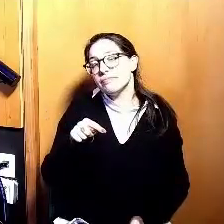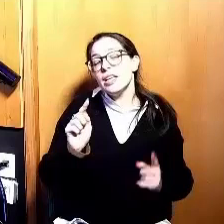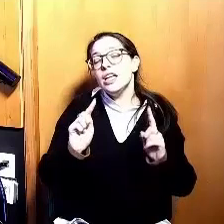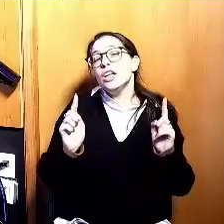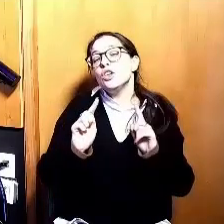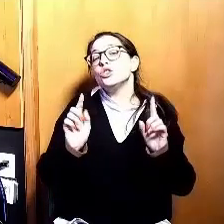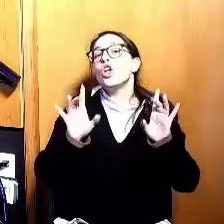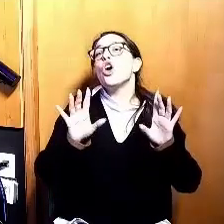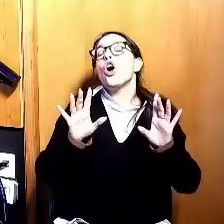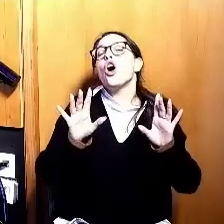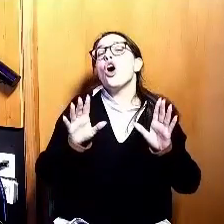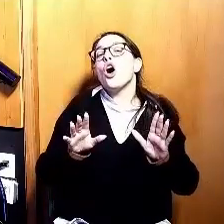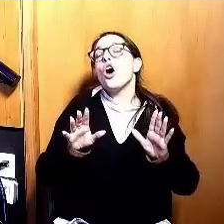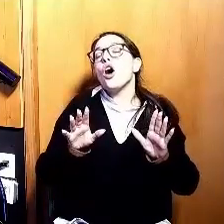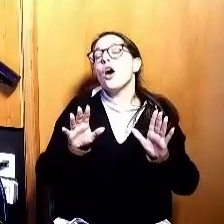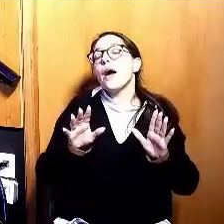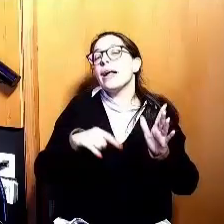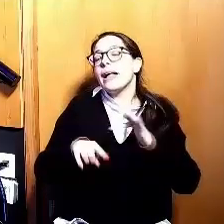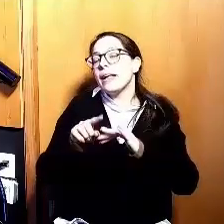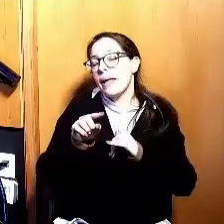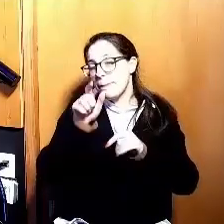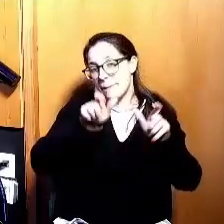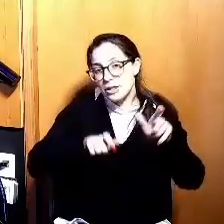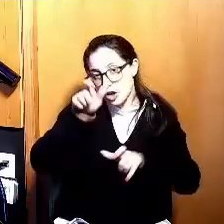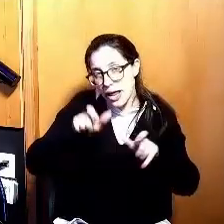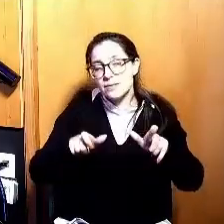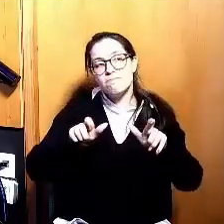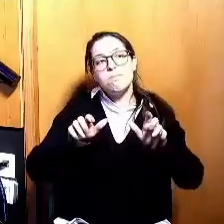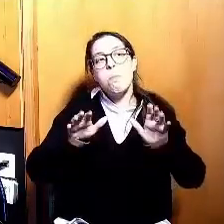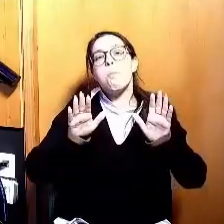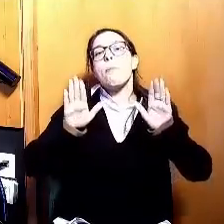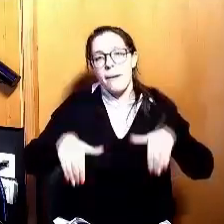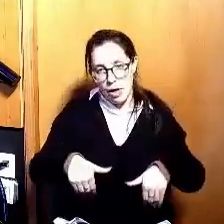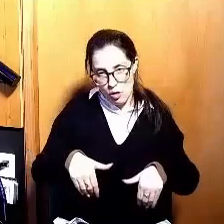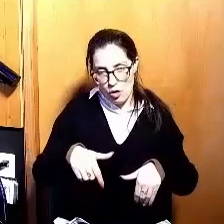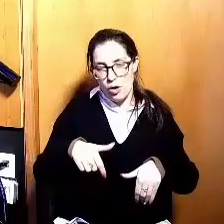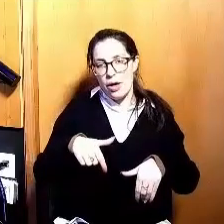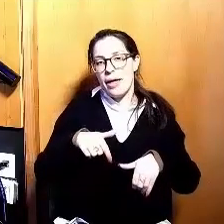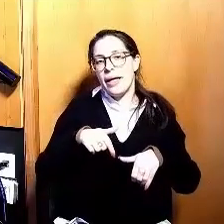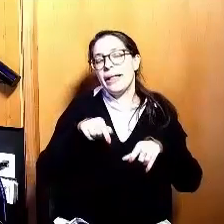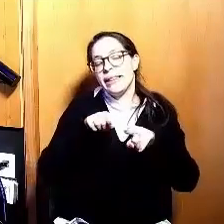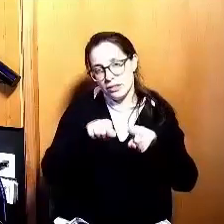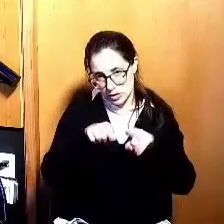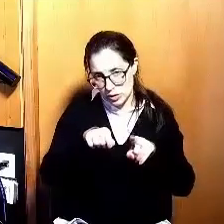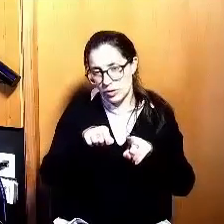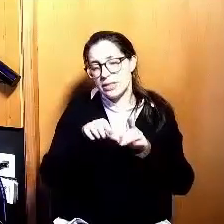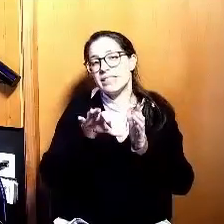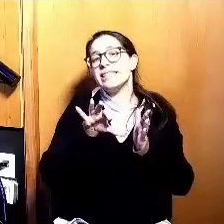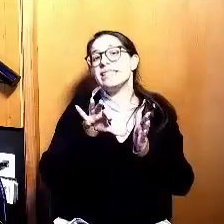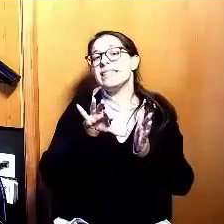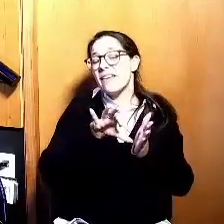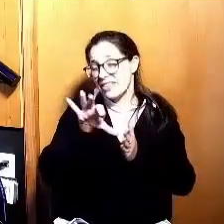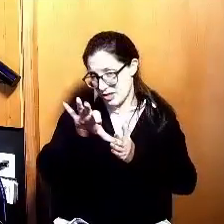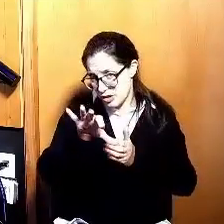de infraestruturas de dados. As pessoas se apropriarem, a alfabetização de infraestruturas, né, saber